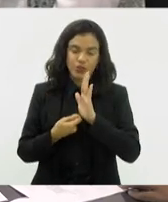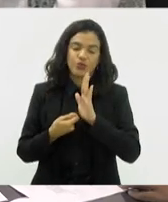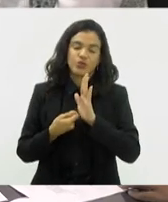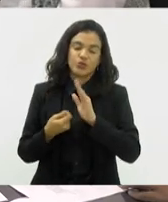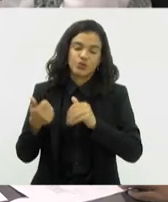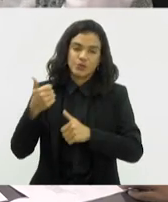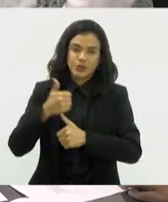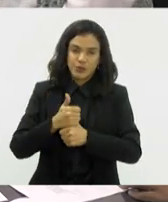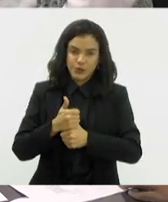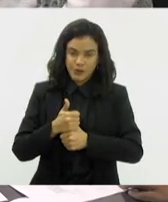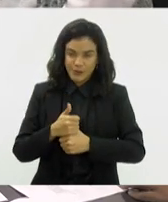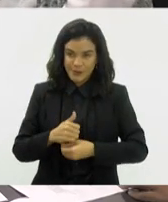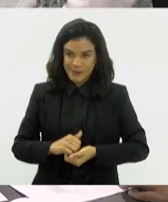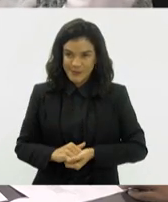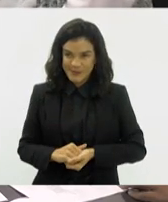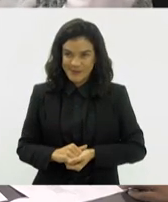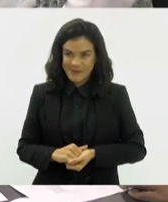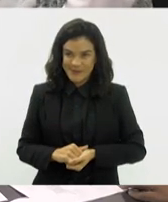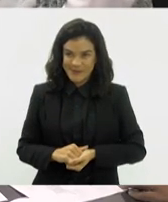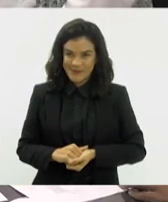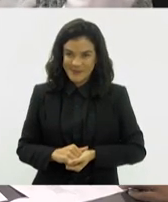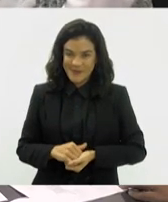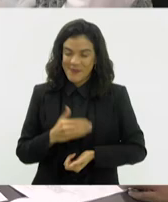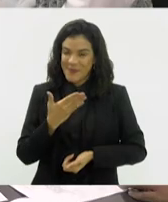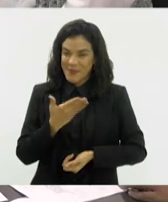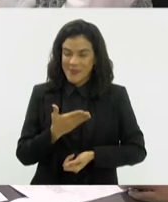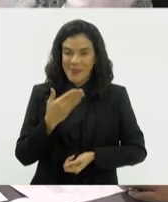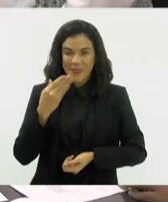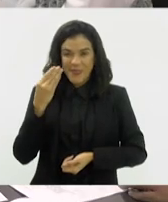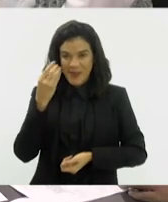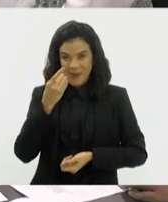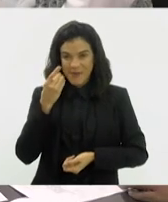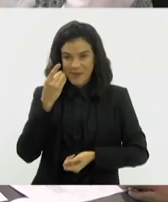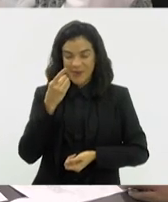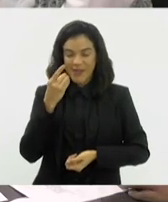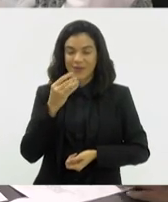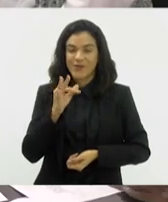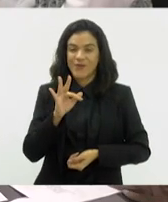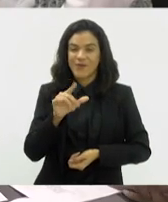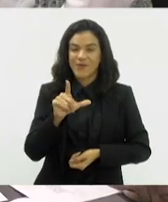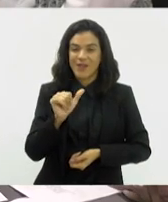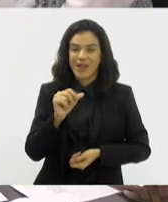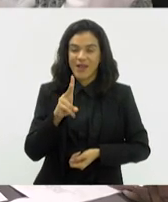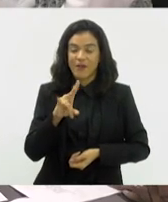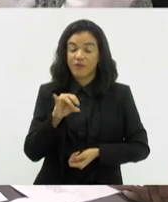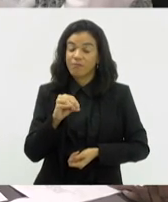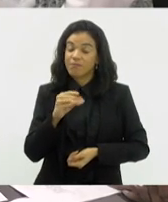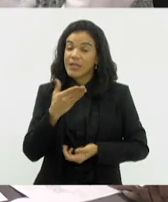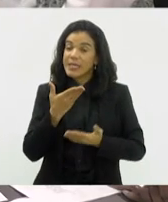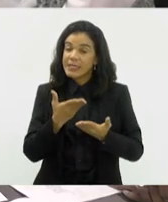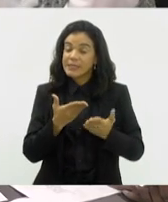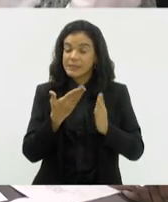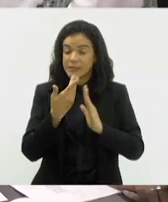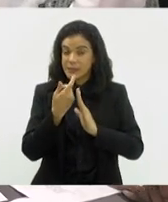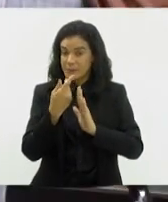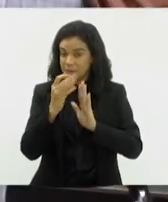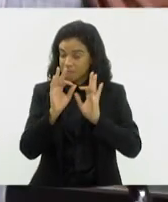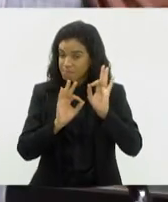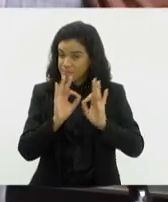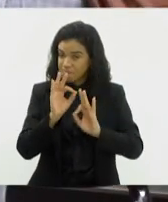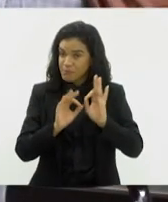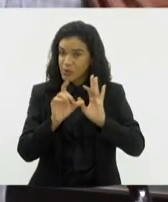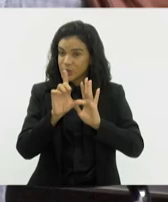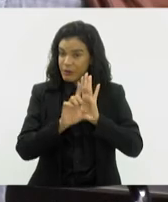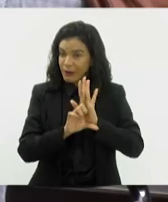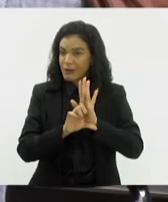Deputado Serafini, que já está com a boca de ferro ali pronta. Para debater, presidente. Não, porque esse projeto, com a redação que ele está,